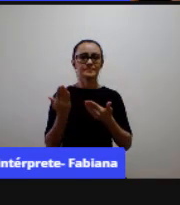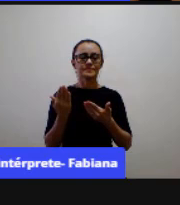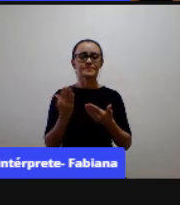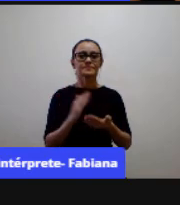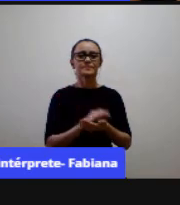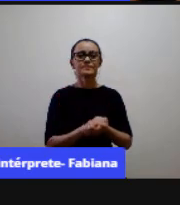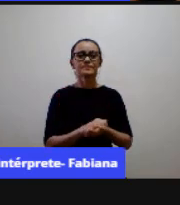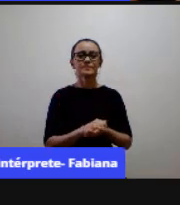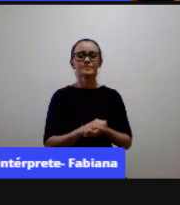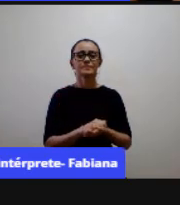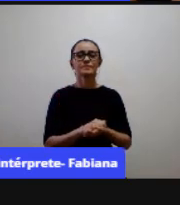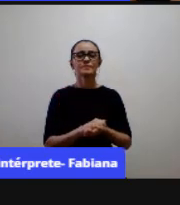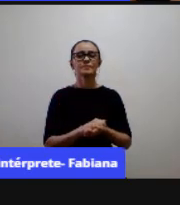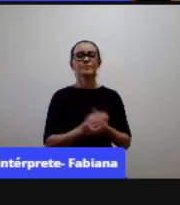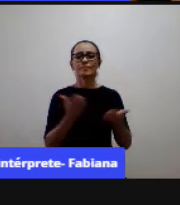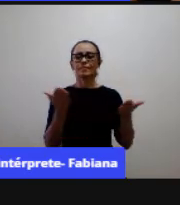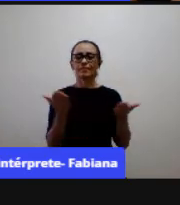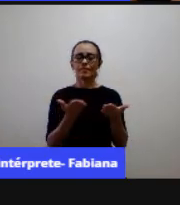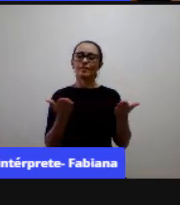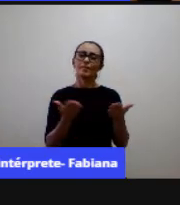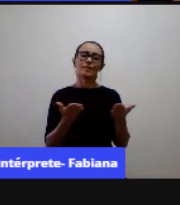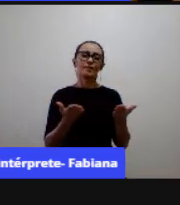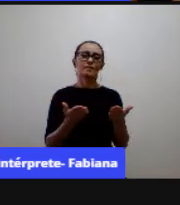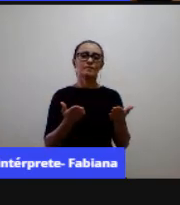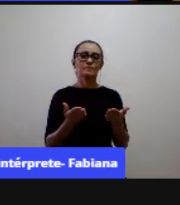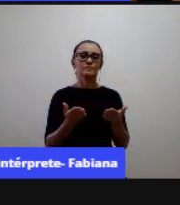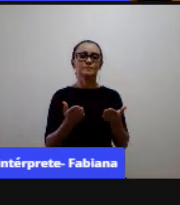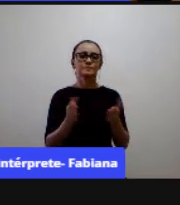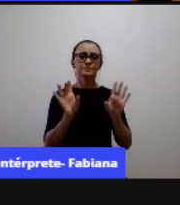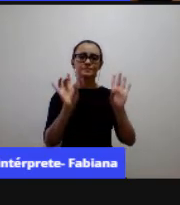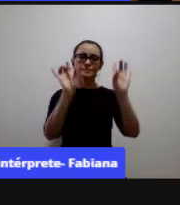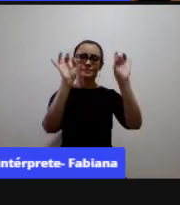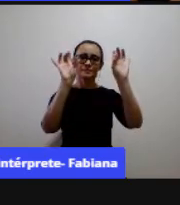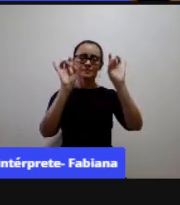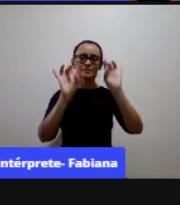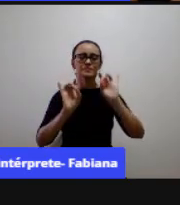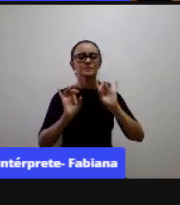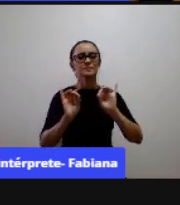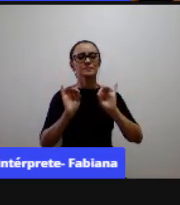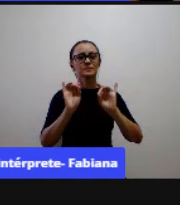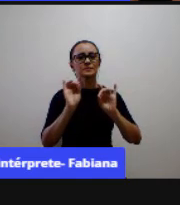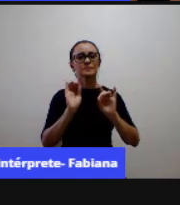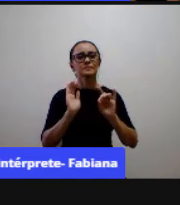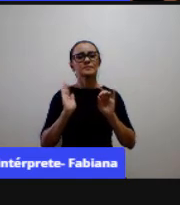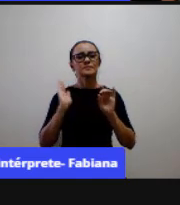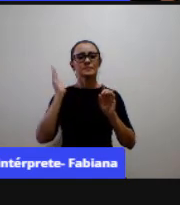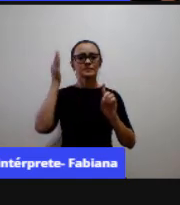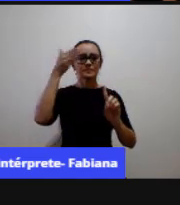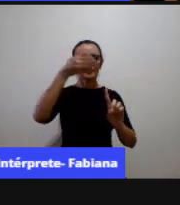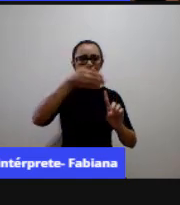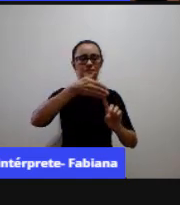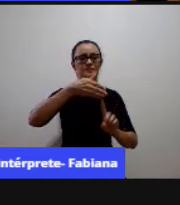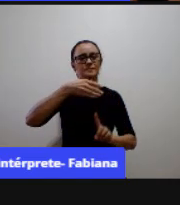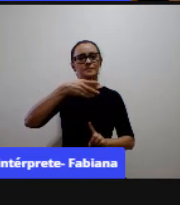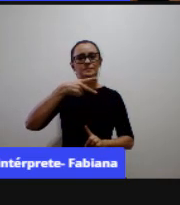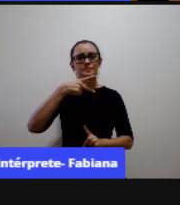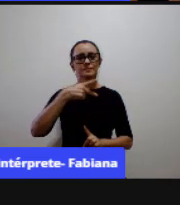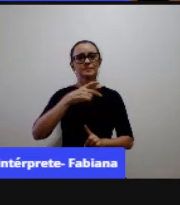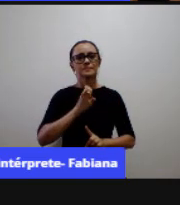agora entrar na situação específica do PEI mesmo, né? No próximo slide, esse daí